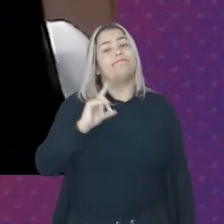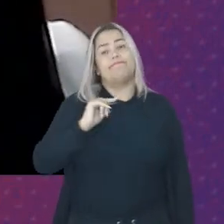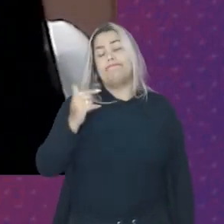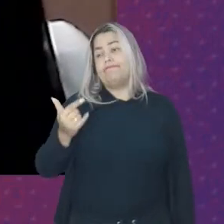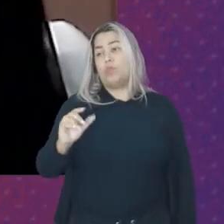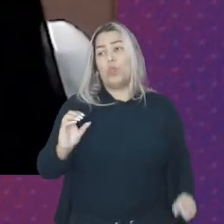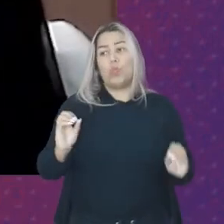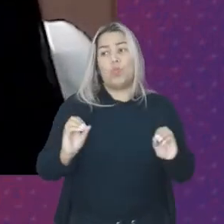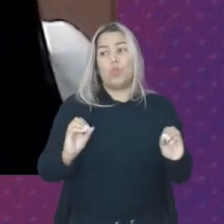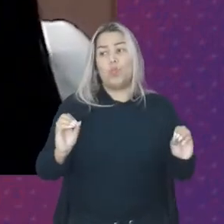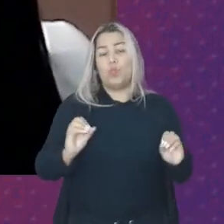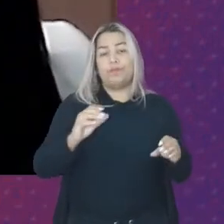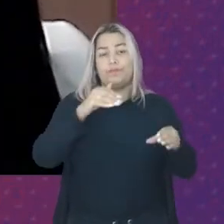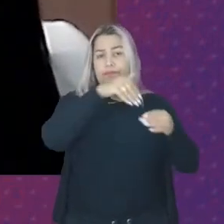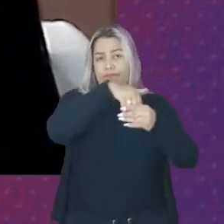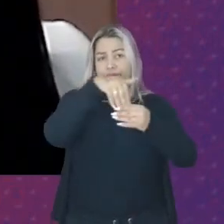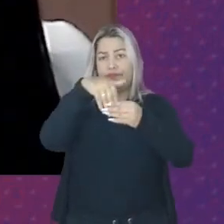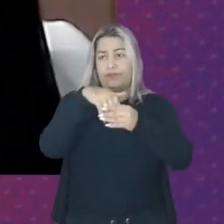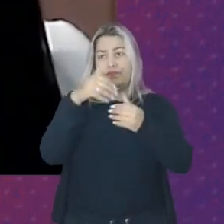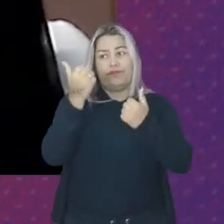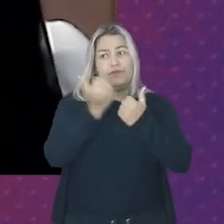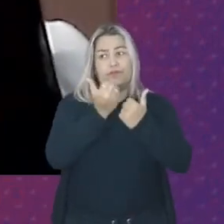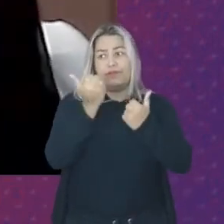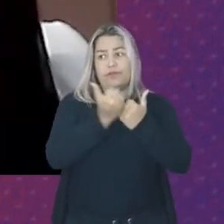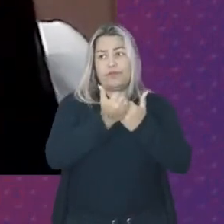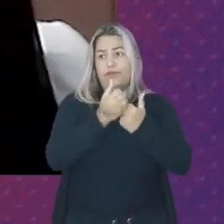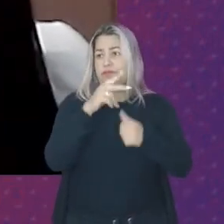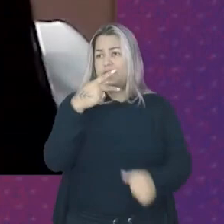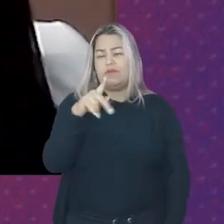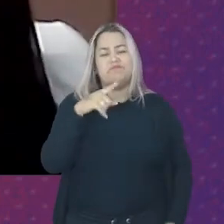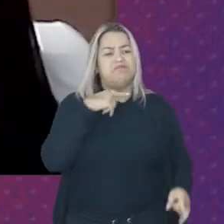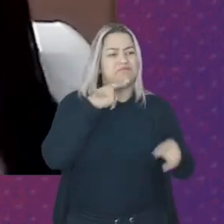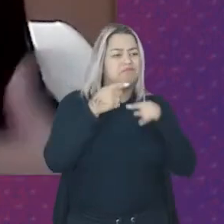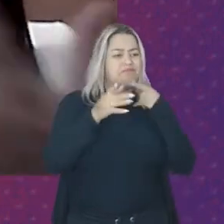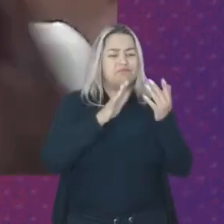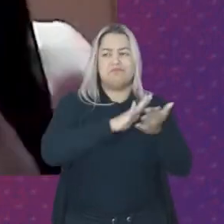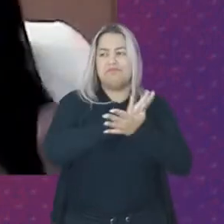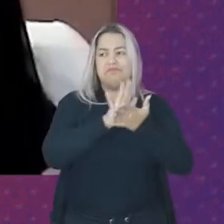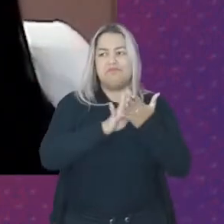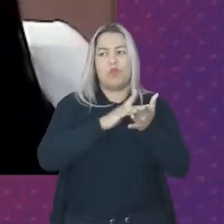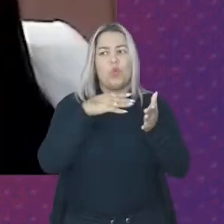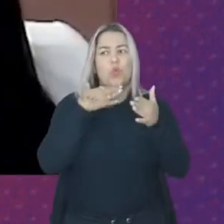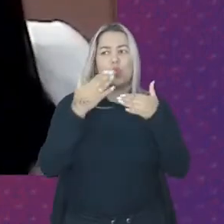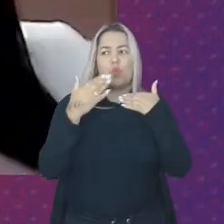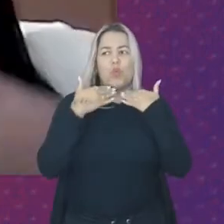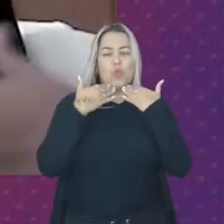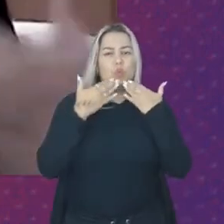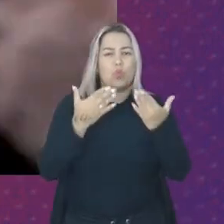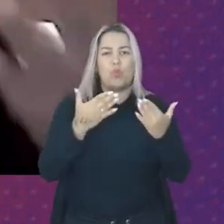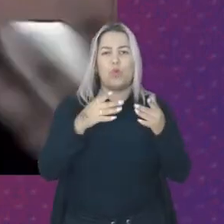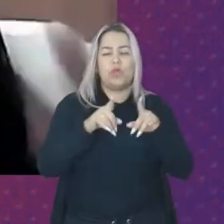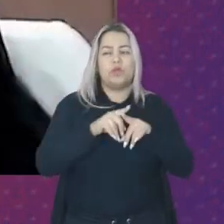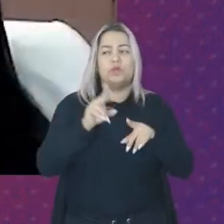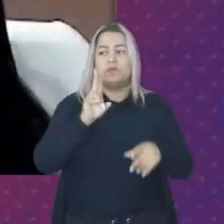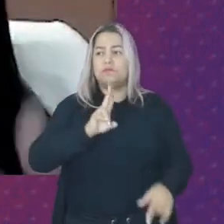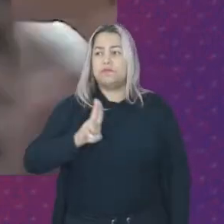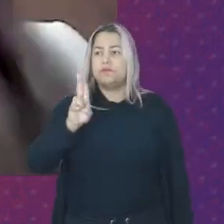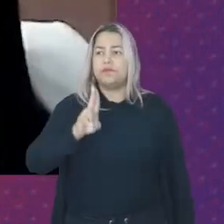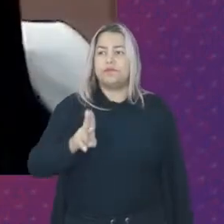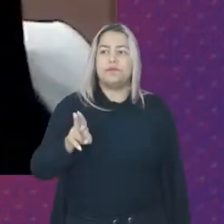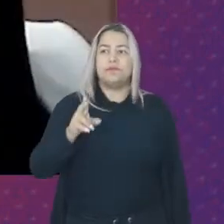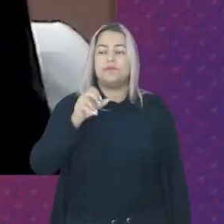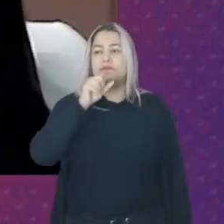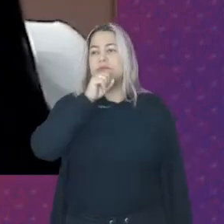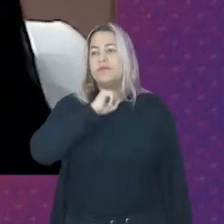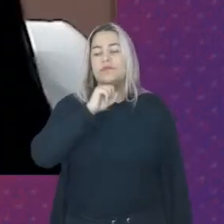Nenhum eleitor quer falar com um assessor seu. Eles não ligam para isso. É por isso que não dá para você usar aquelas